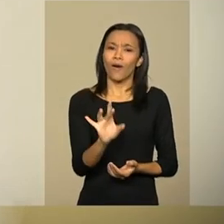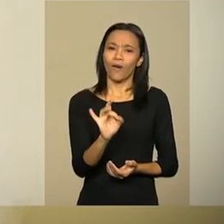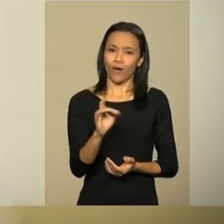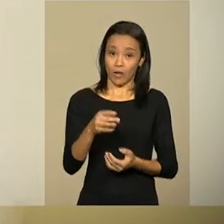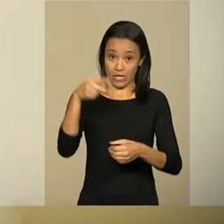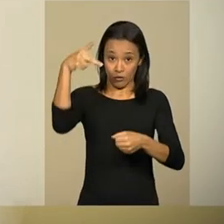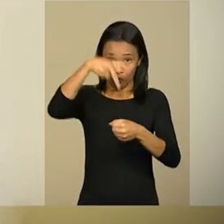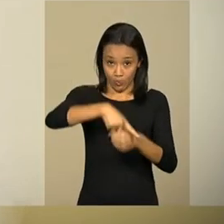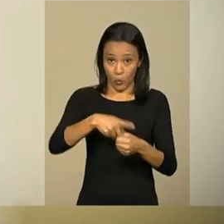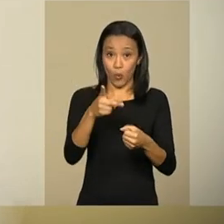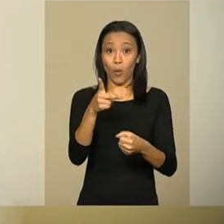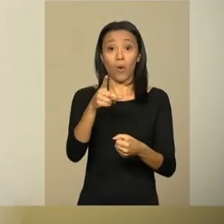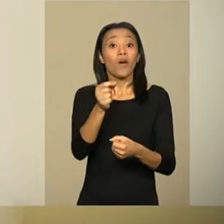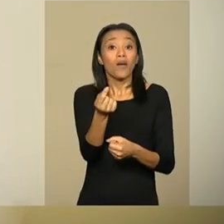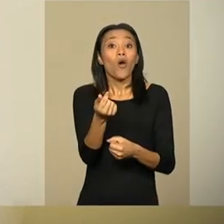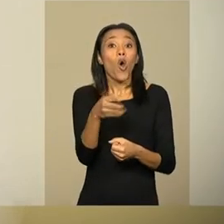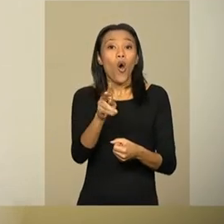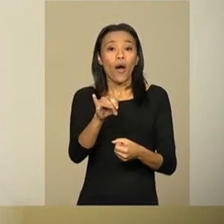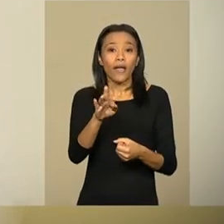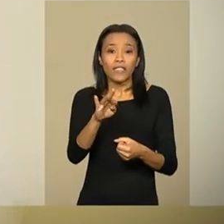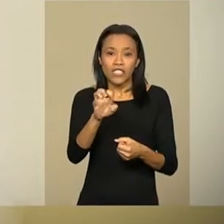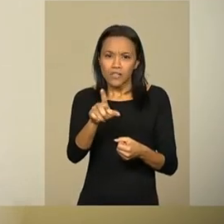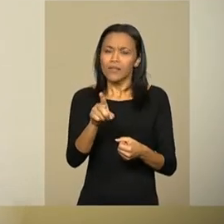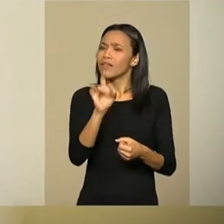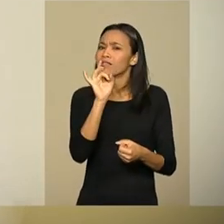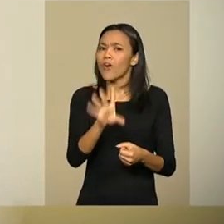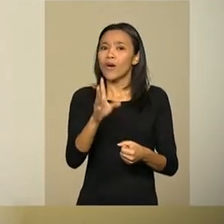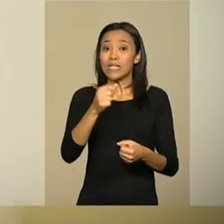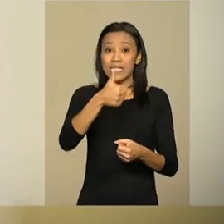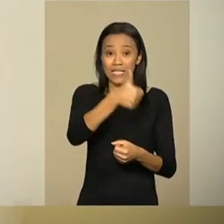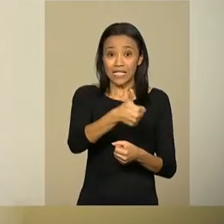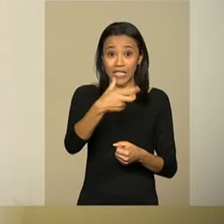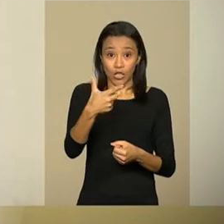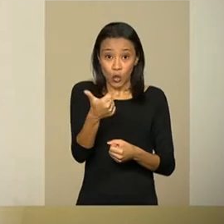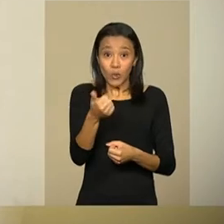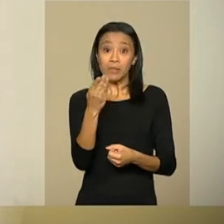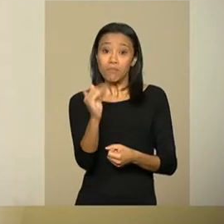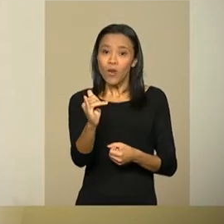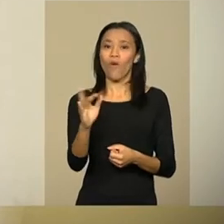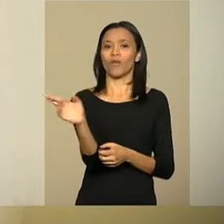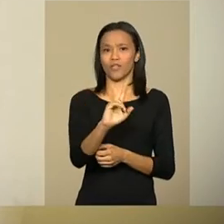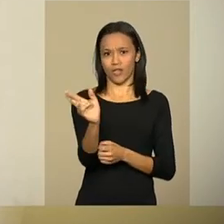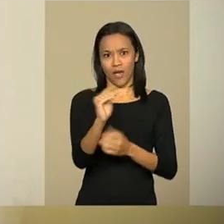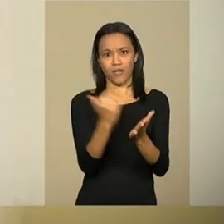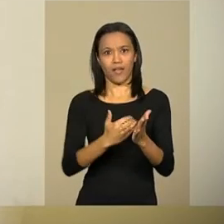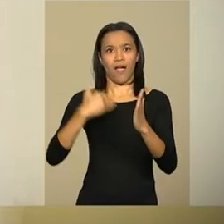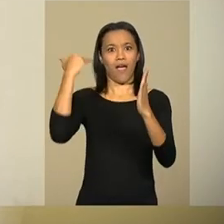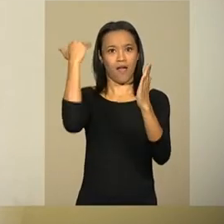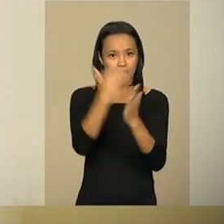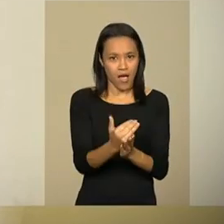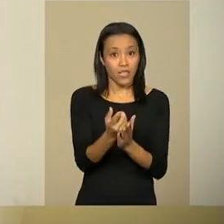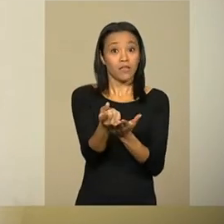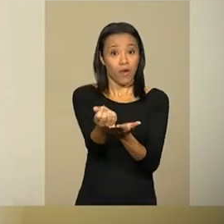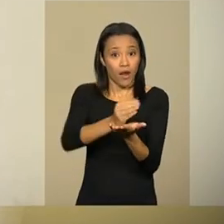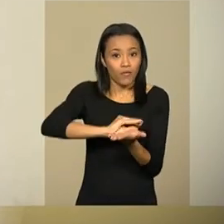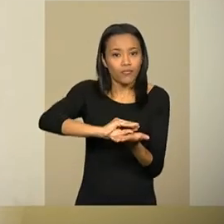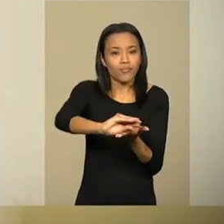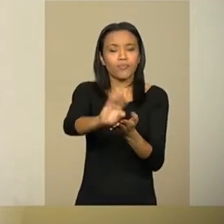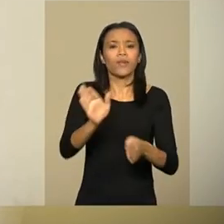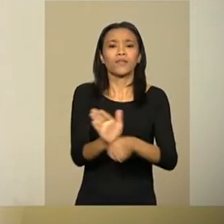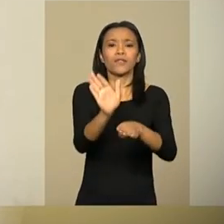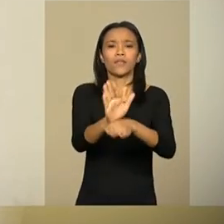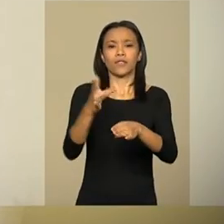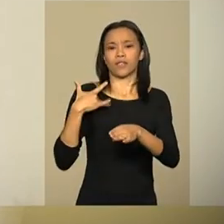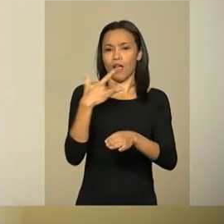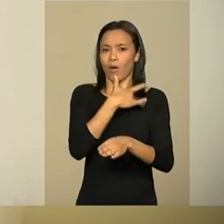dos royals do petróleo significam 112 bilhões de reais a mais para financiar a educação e a saúde